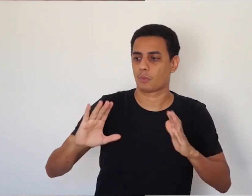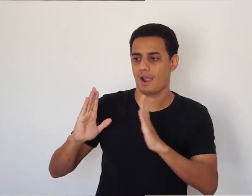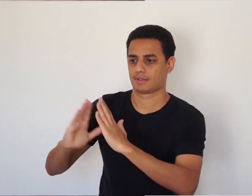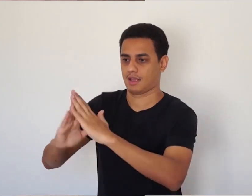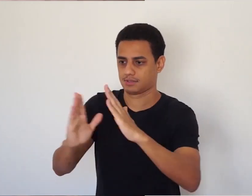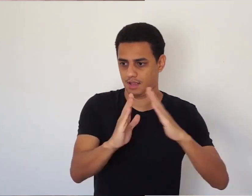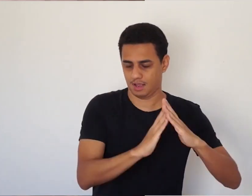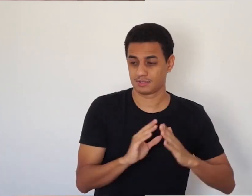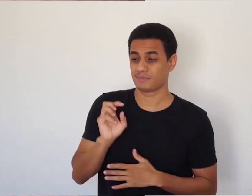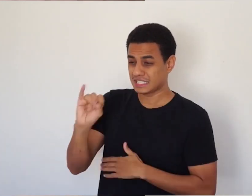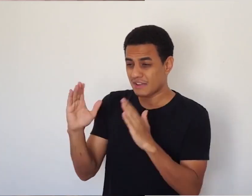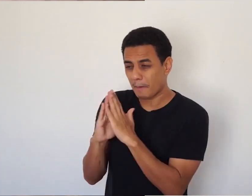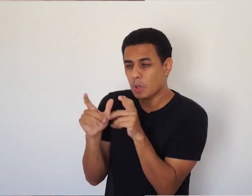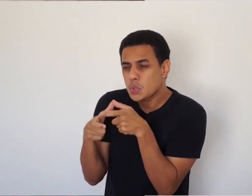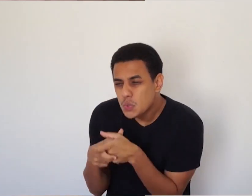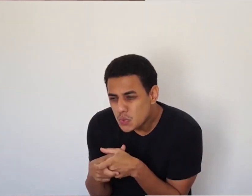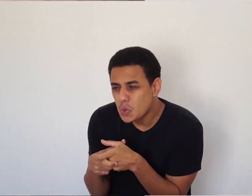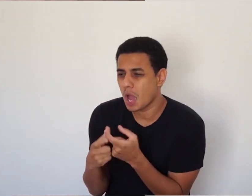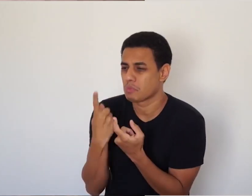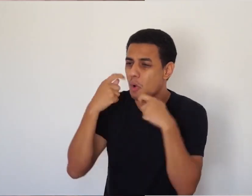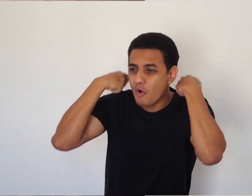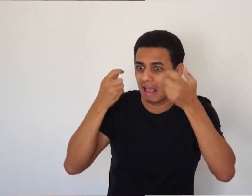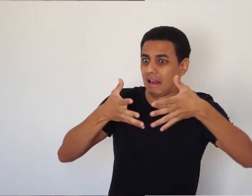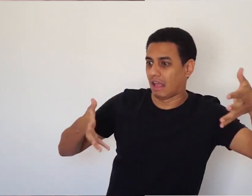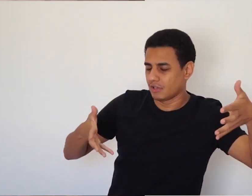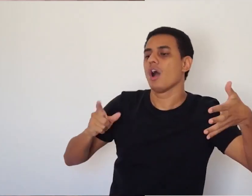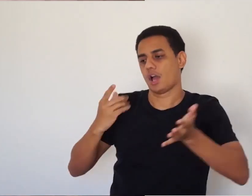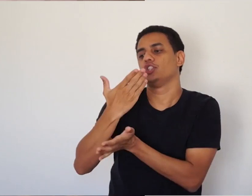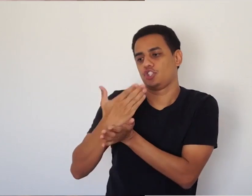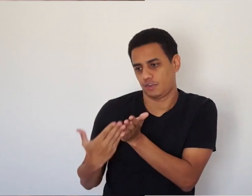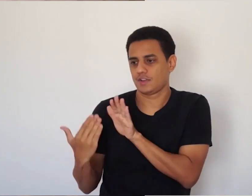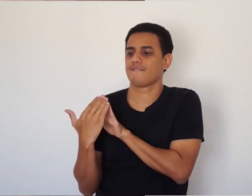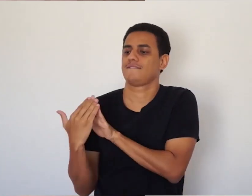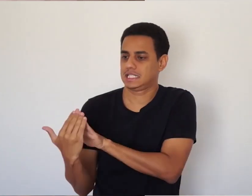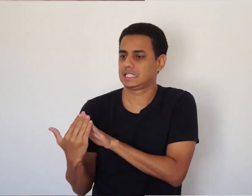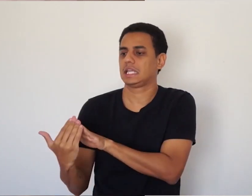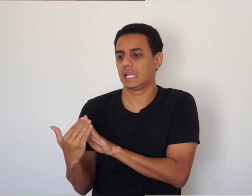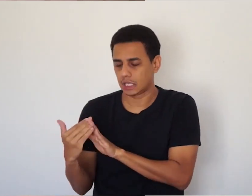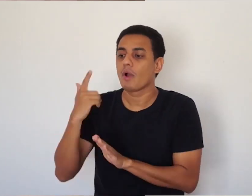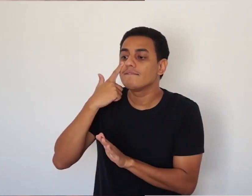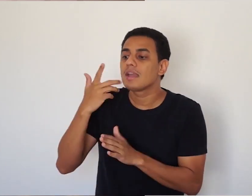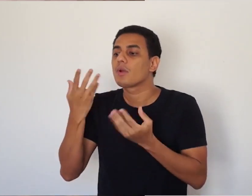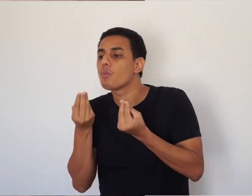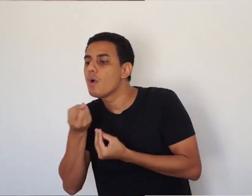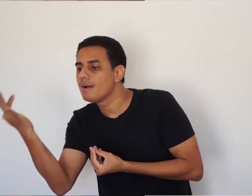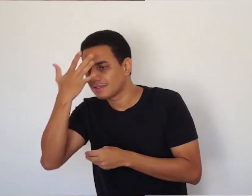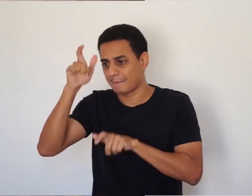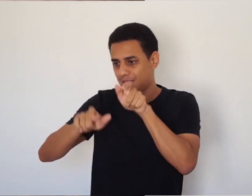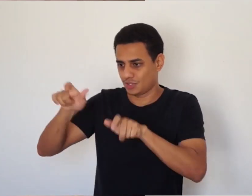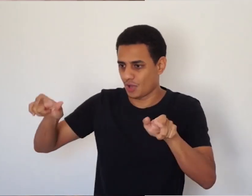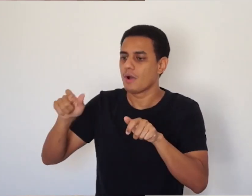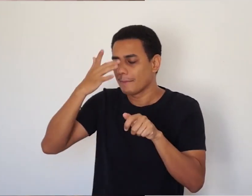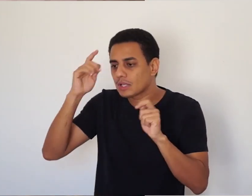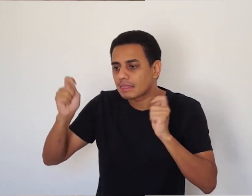para cada casa. Se uma família for pequena demais para um animal inteiro, deve dividi-lo com seu vizinho mais próximo, conforme o